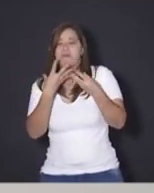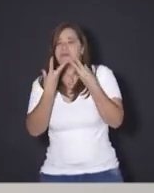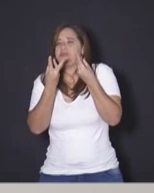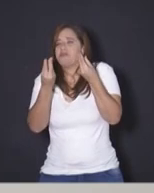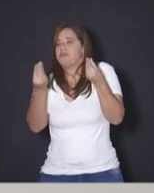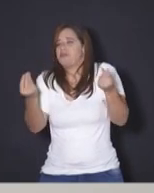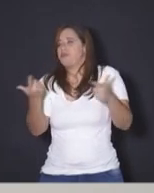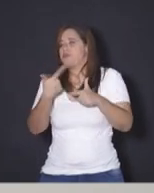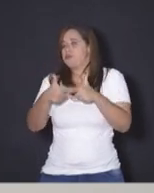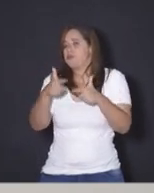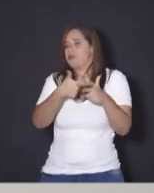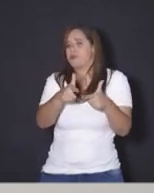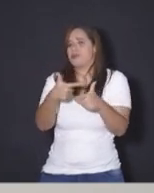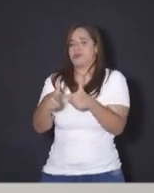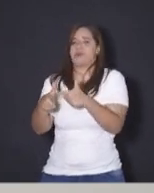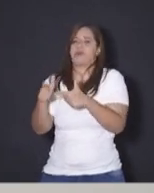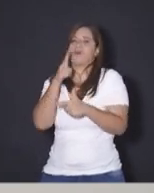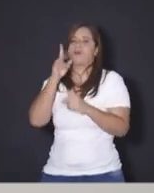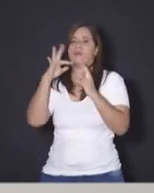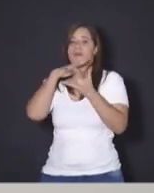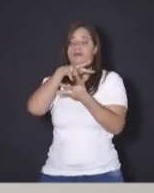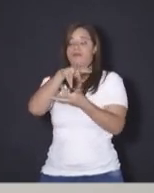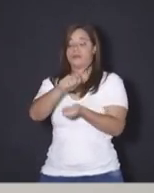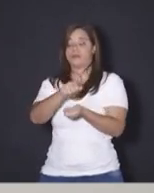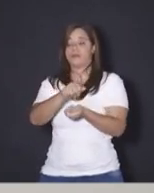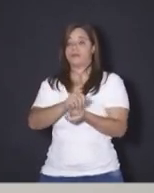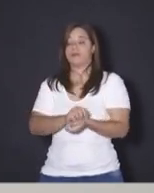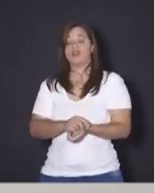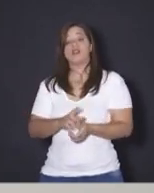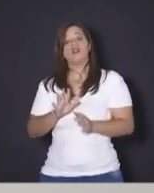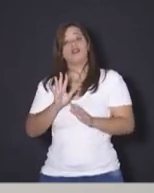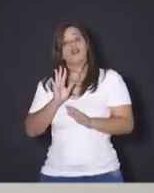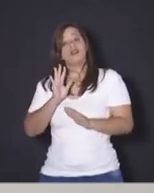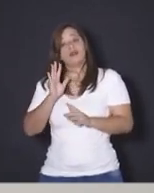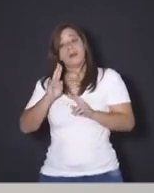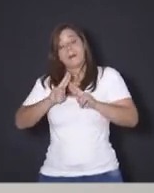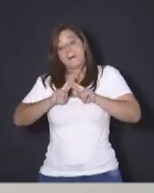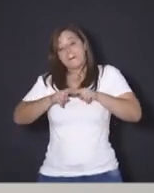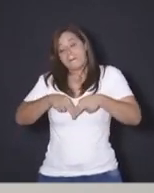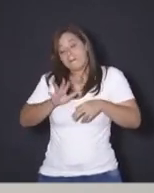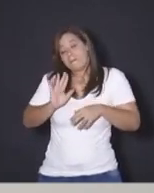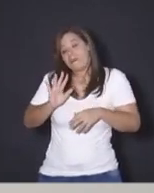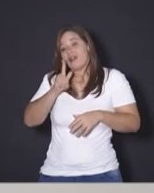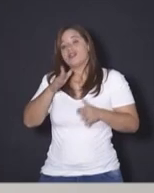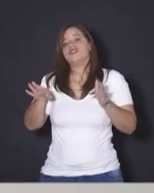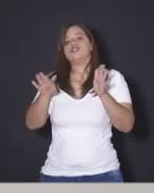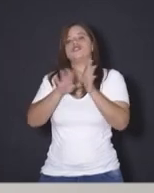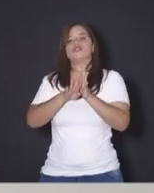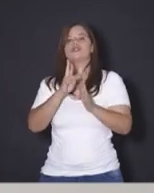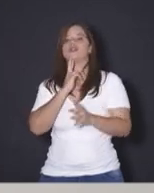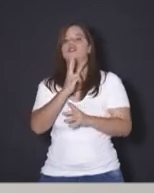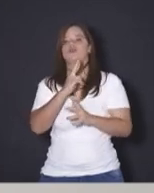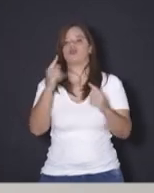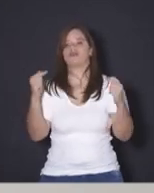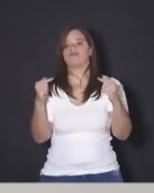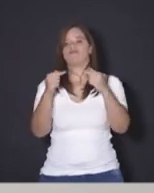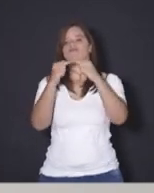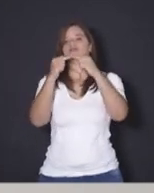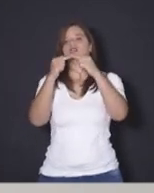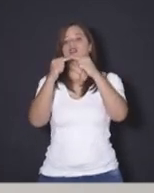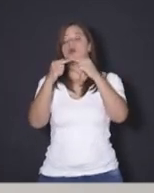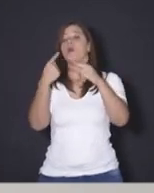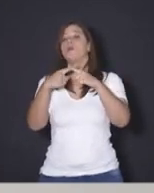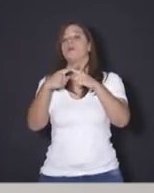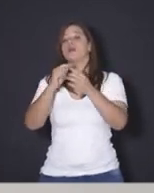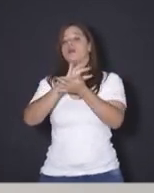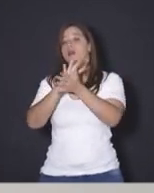da humanidade mas apesar de tudo isso chega-se a um consenso porque o racismo